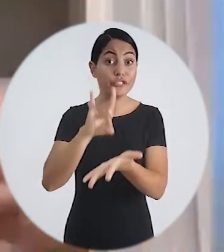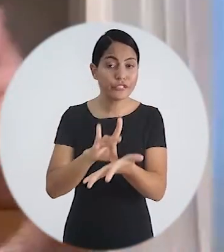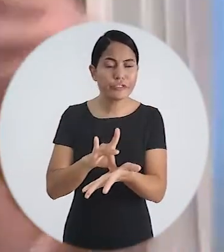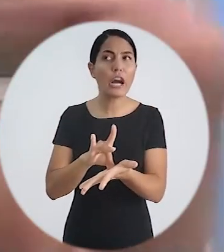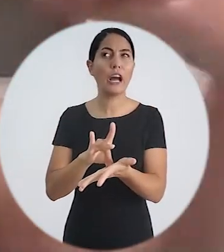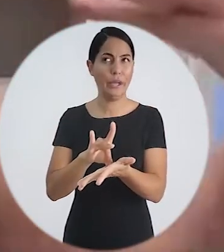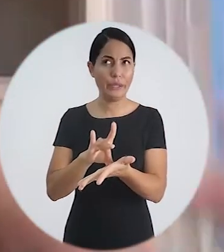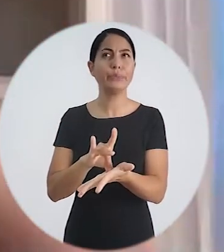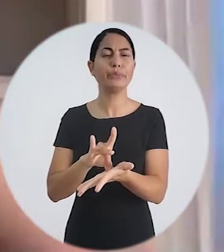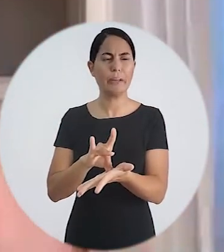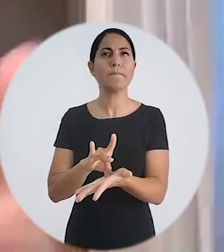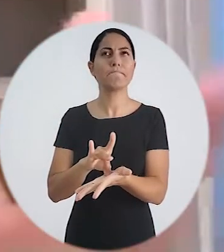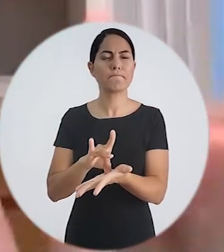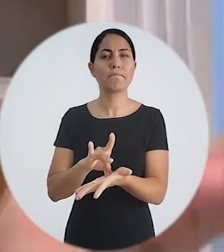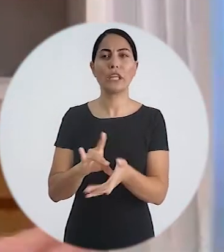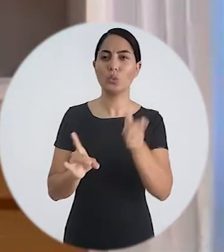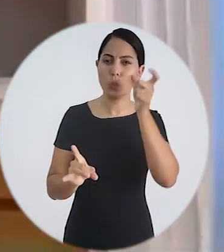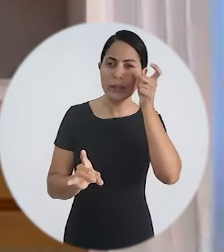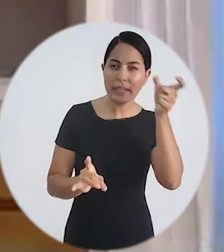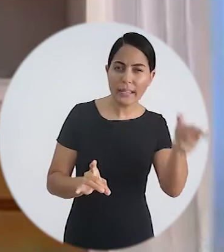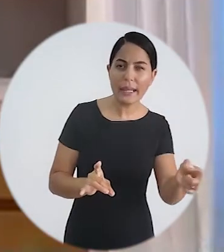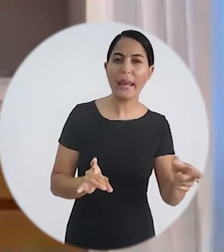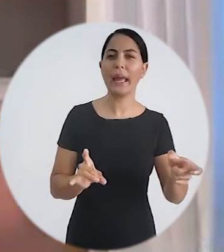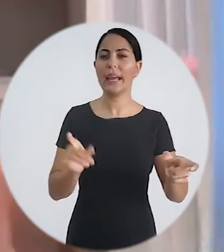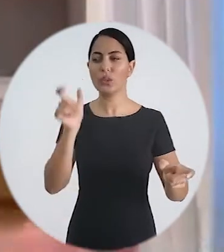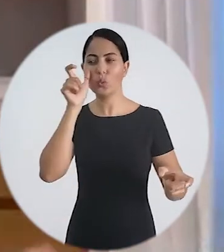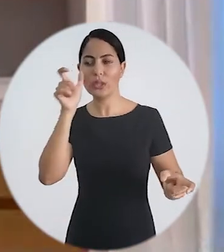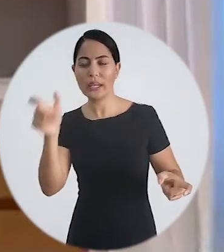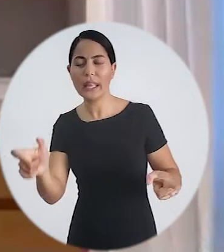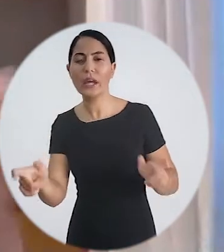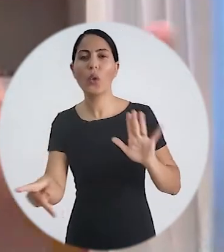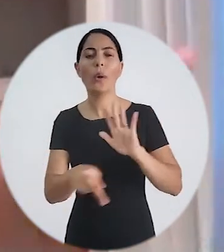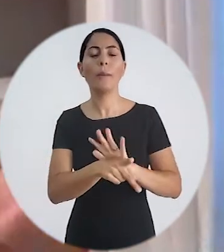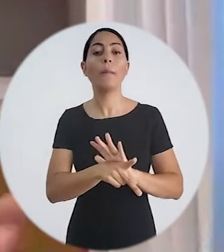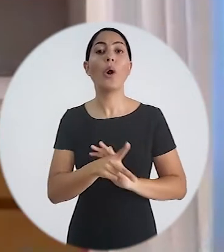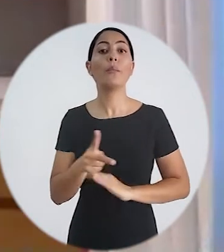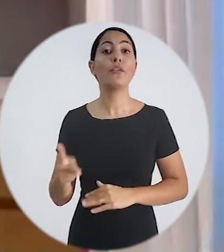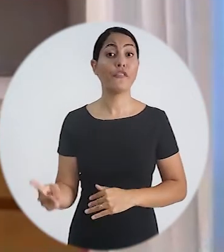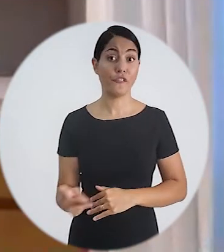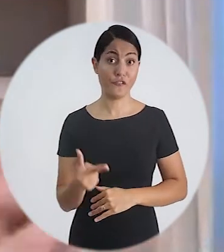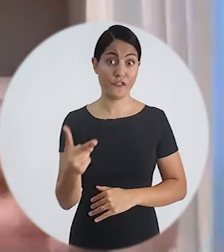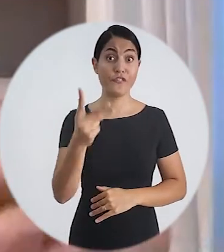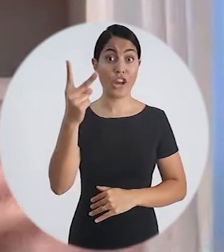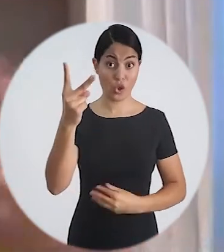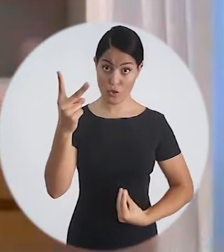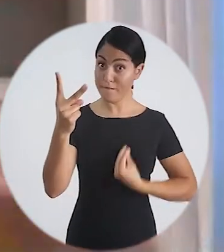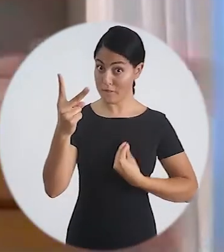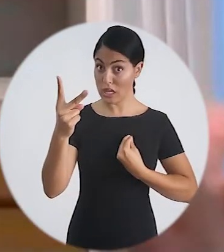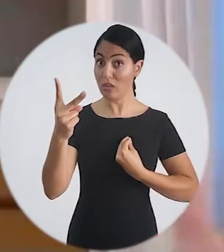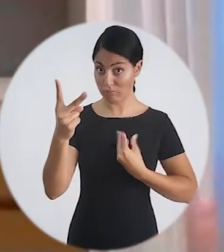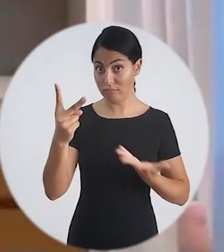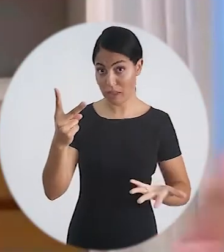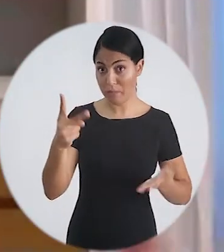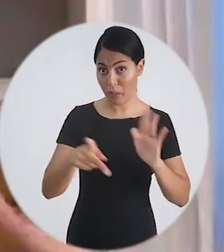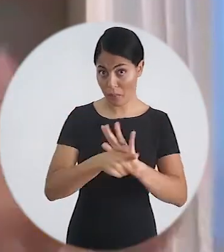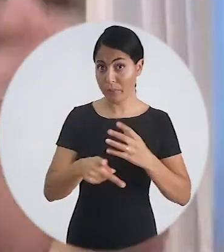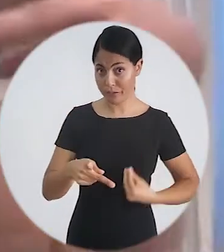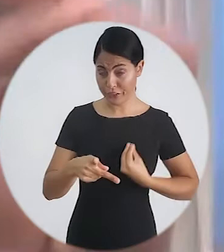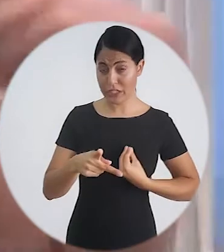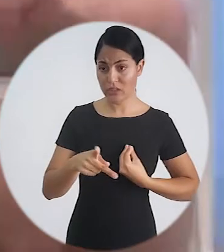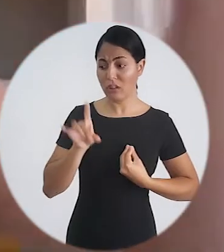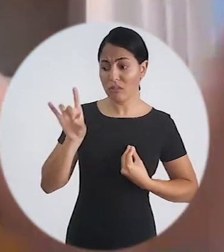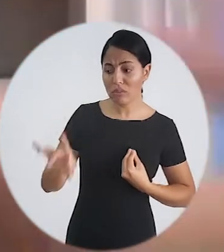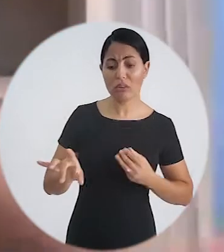ela é desenhada mais em função dos interesses, das necessidades, dos valores, né, valores existenciais, que eu quero